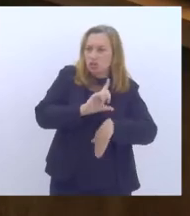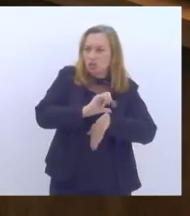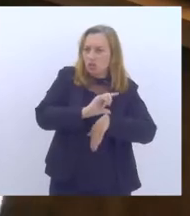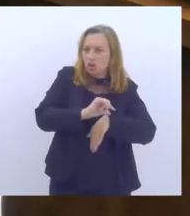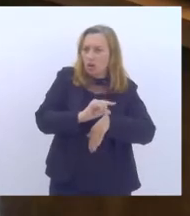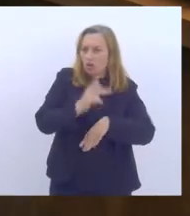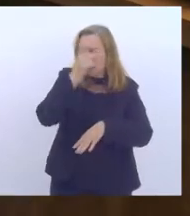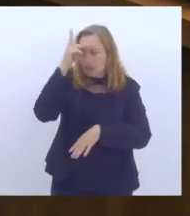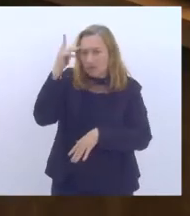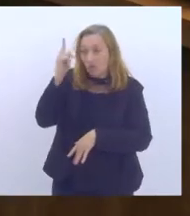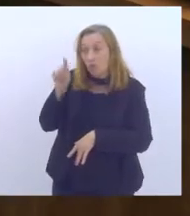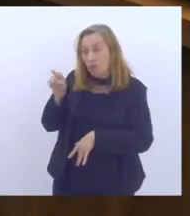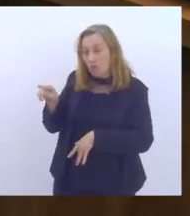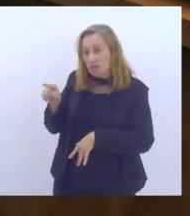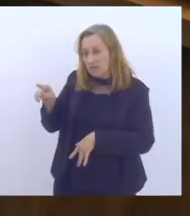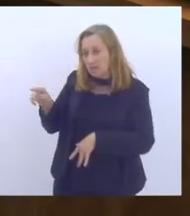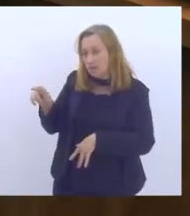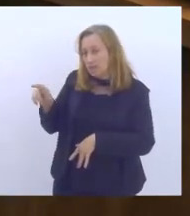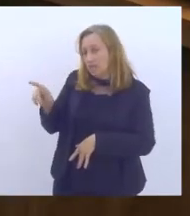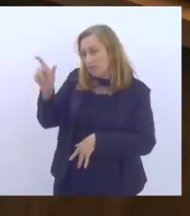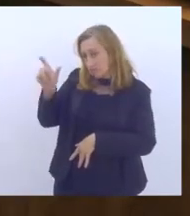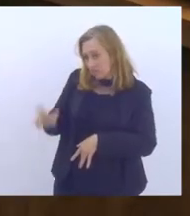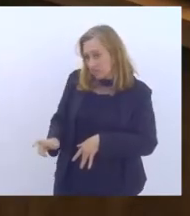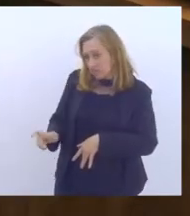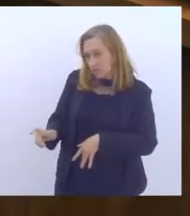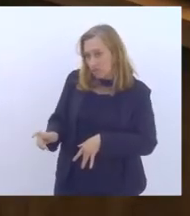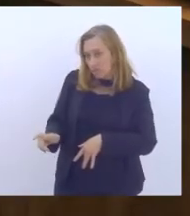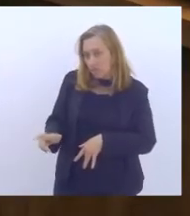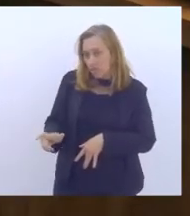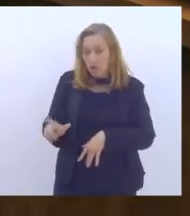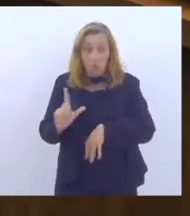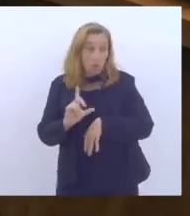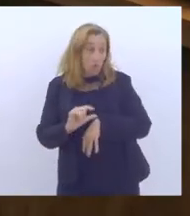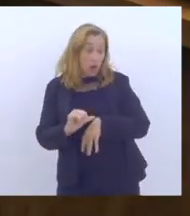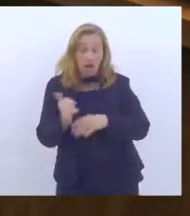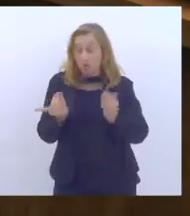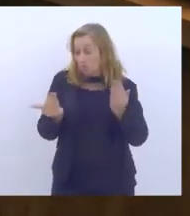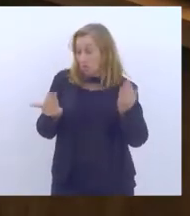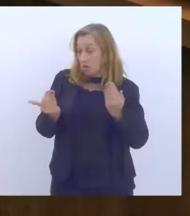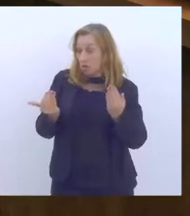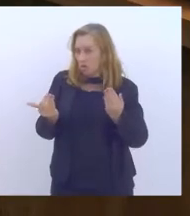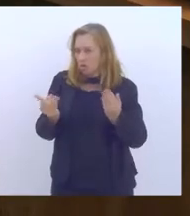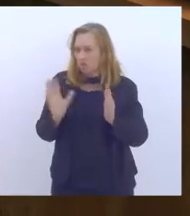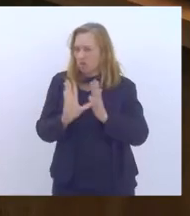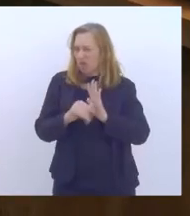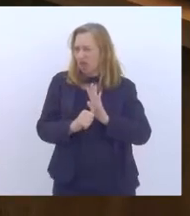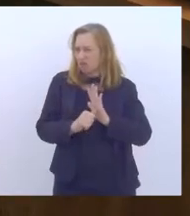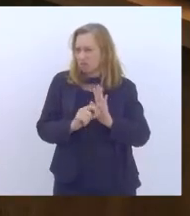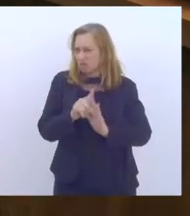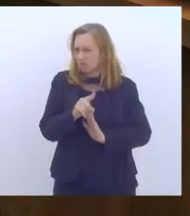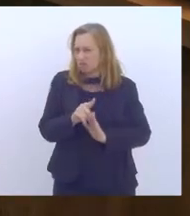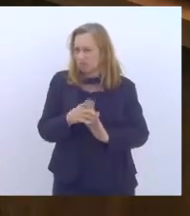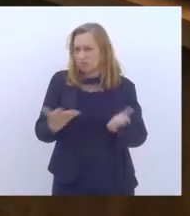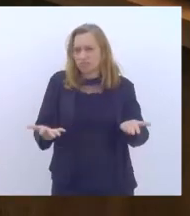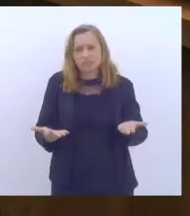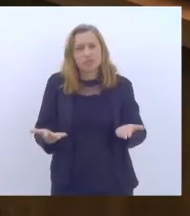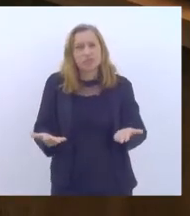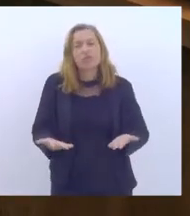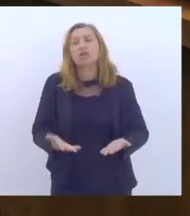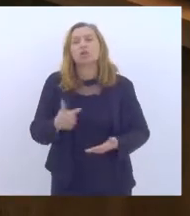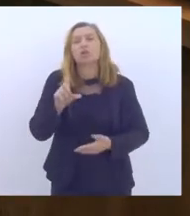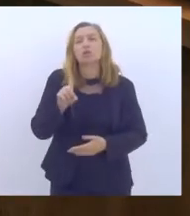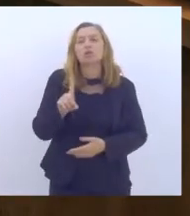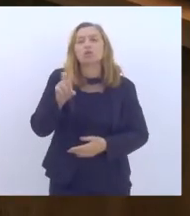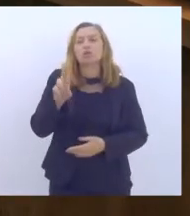alguma pessoa como esse cidadão esse sujeito não é um horário suspeito só poderia ser um ladrão ali então o